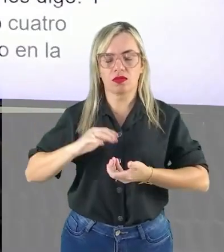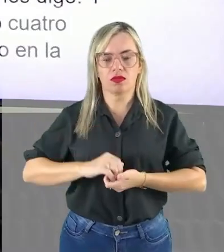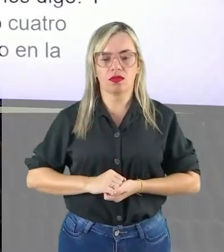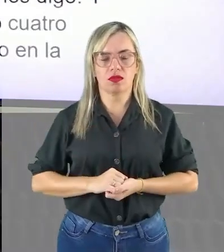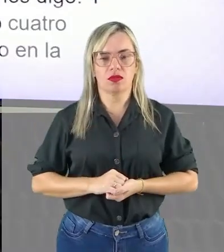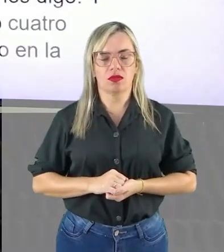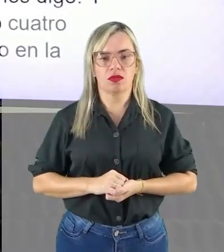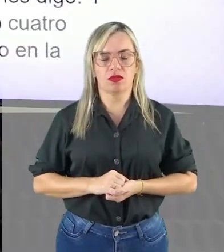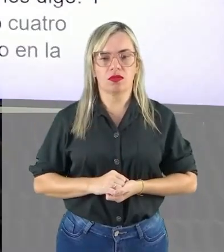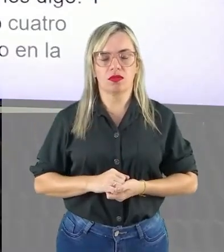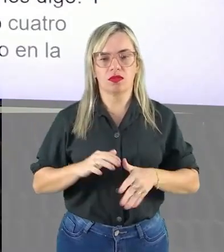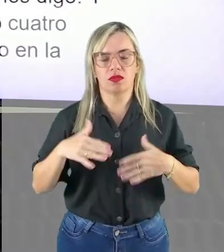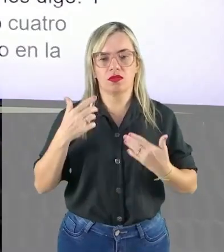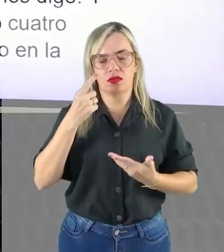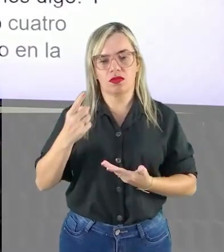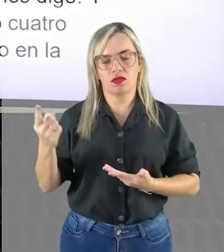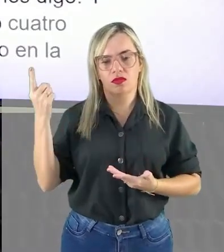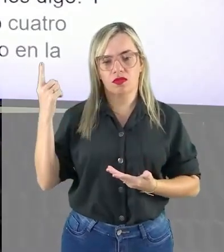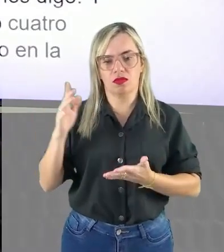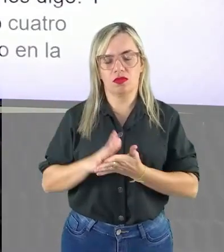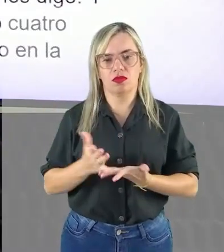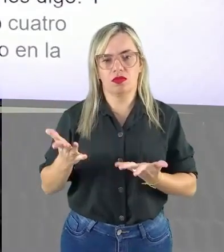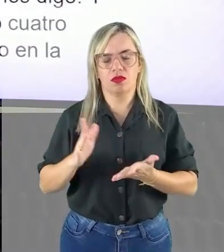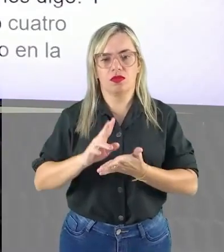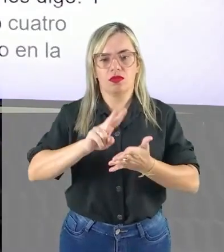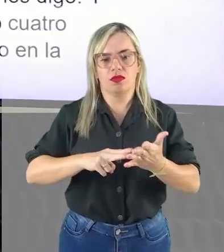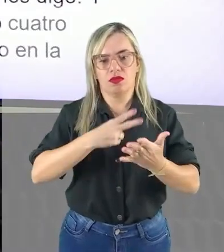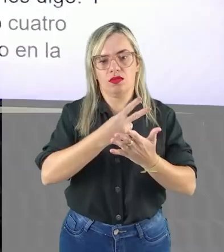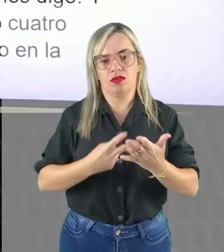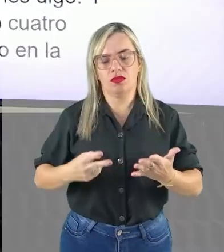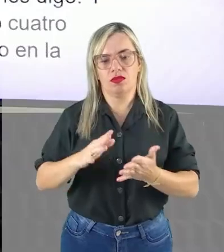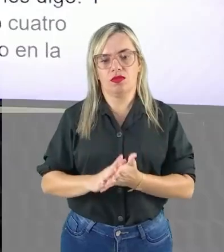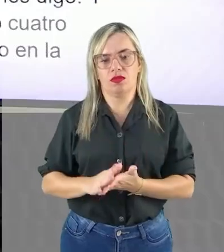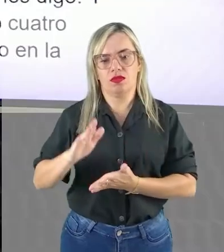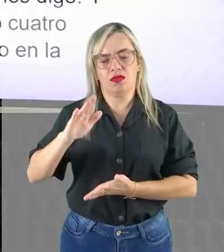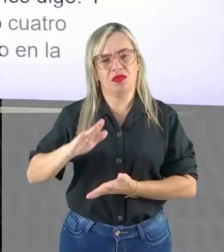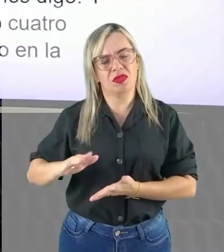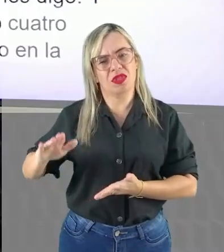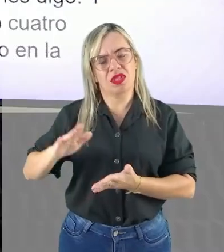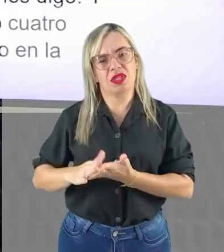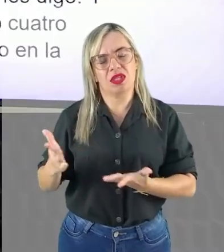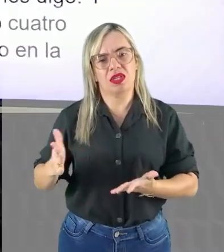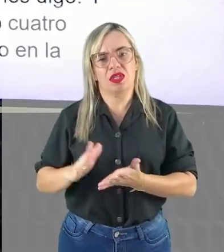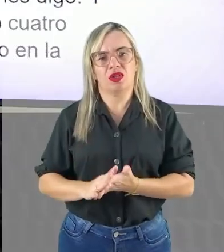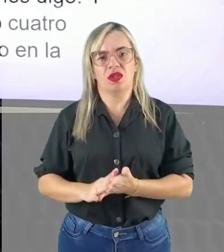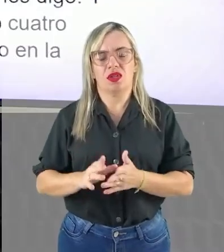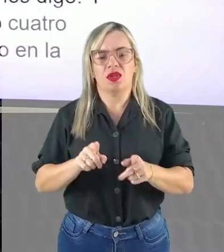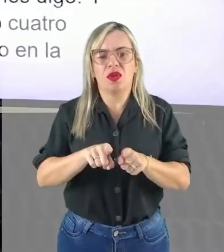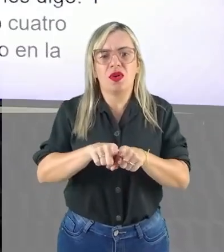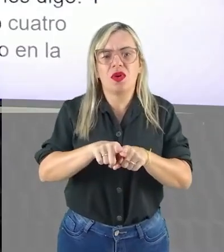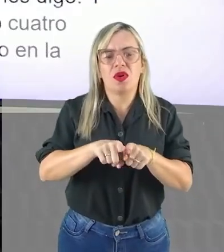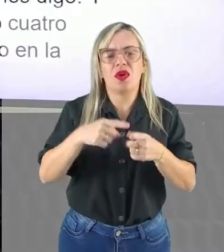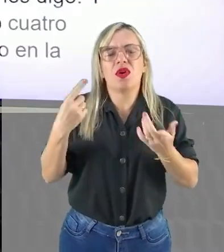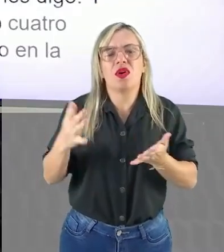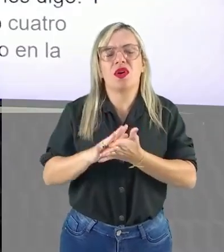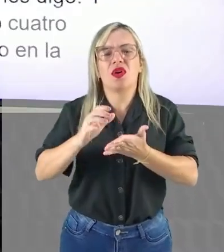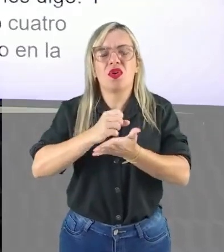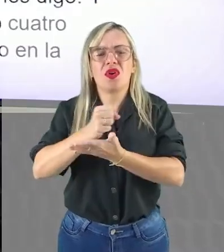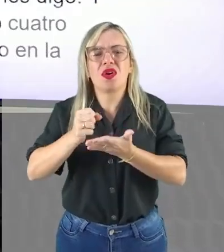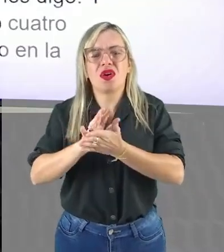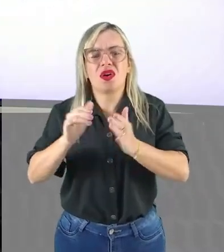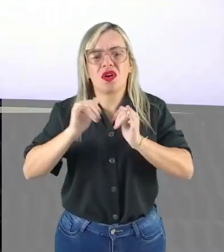Pequeno Hermano. Então, nesse caso aqui, se a gente fosse traduzir, seria o pequeno irmão. Mas o quê? Né? Com base em quê? Qual seria